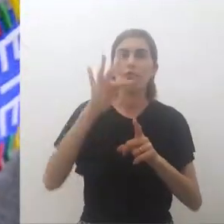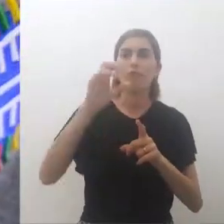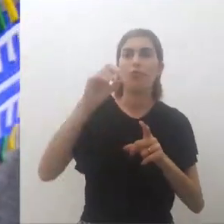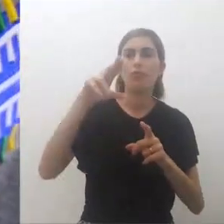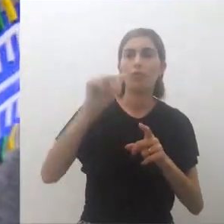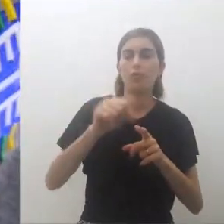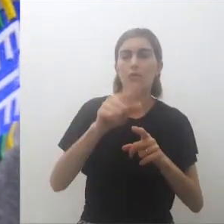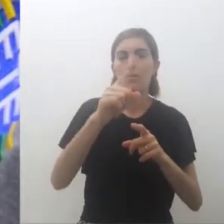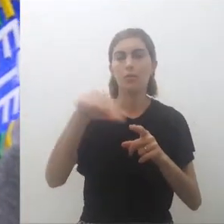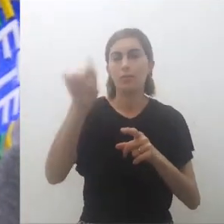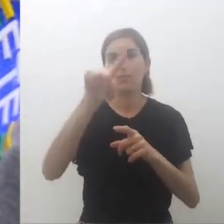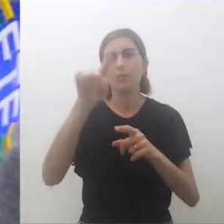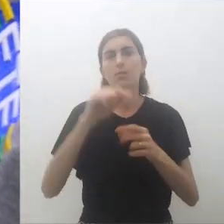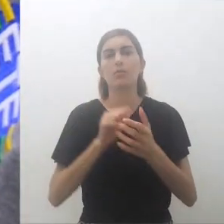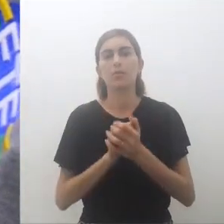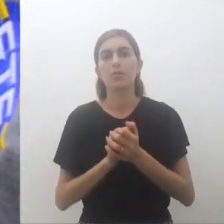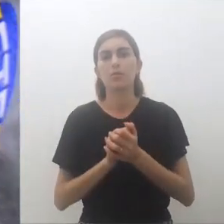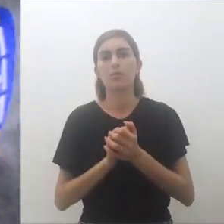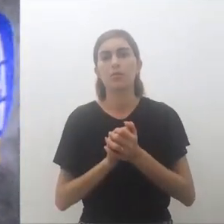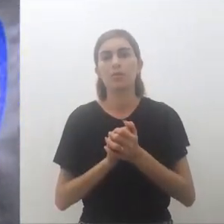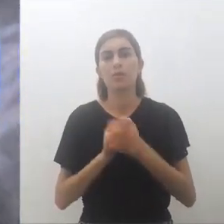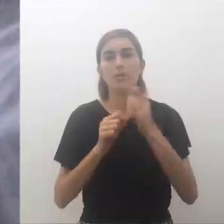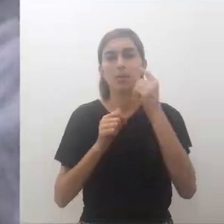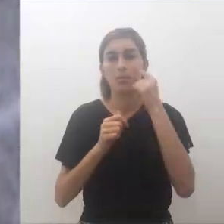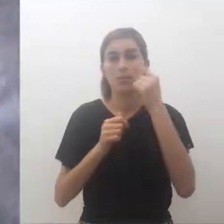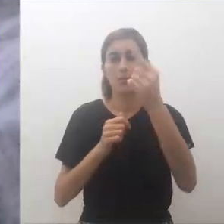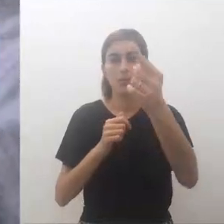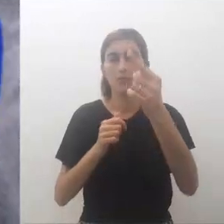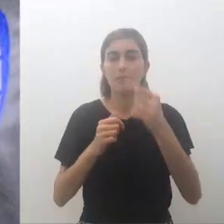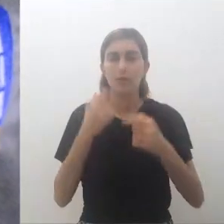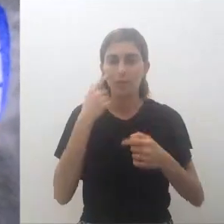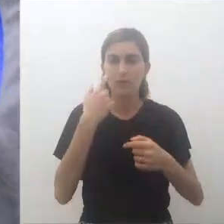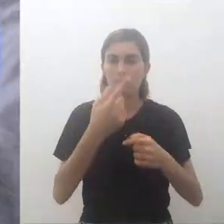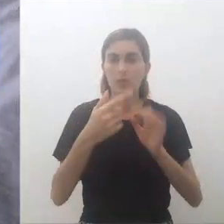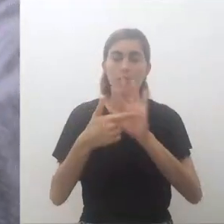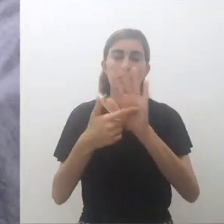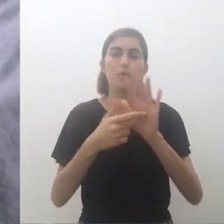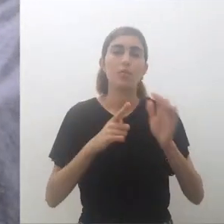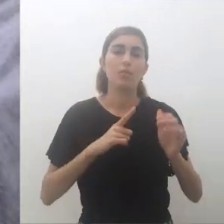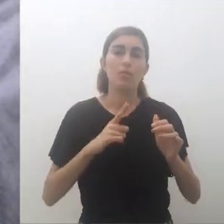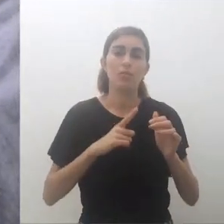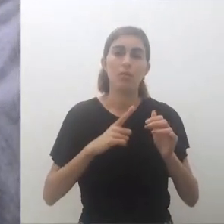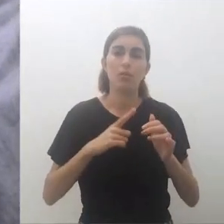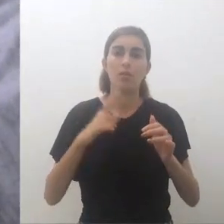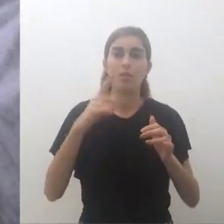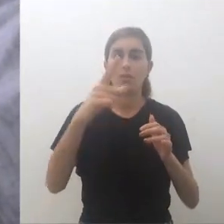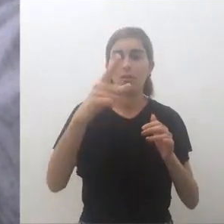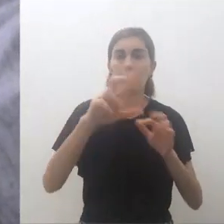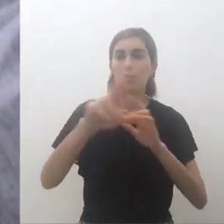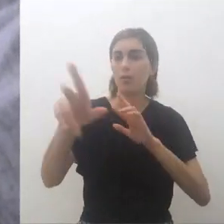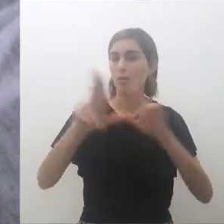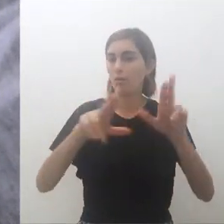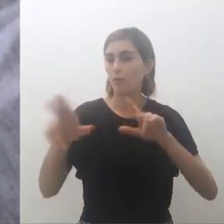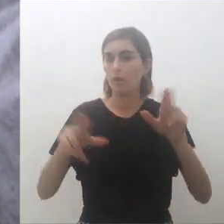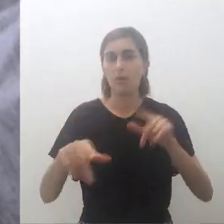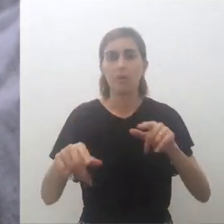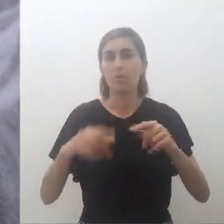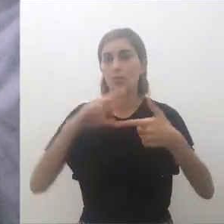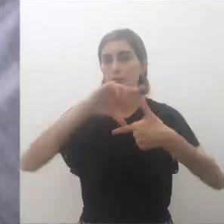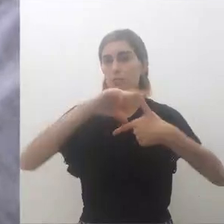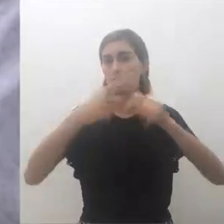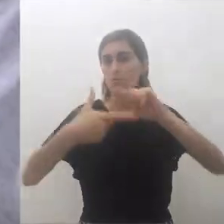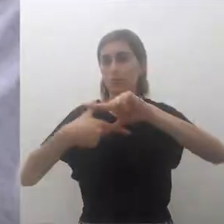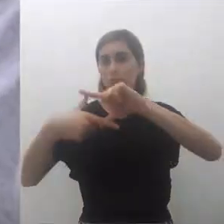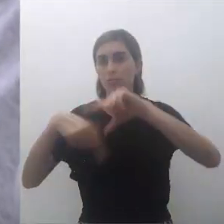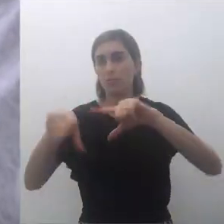aqui, né, nós teremos diferentes formas geométricas